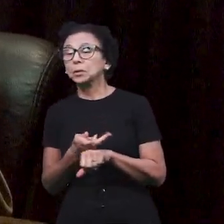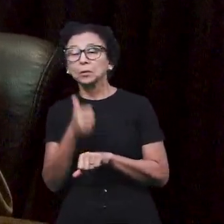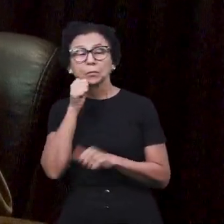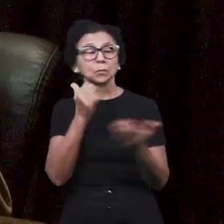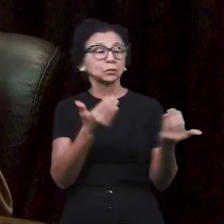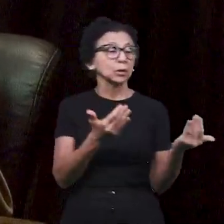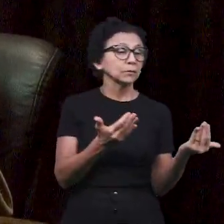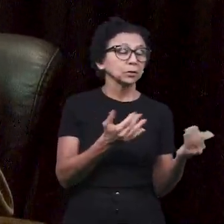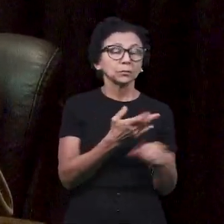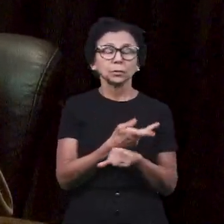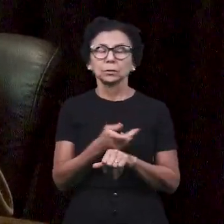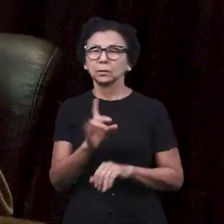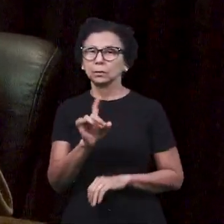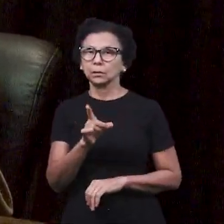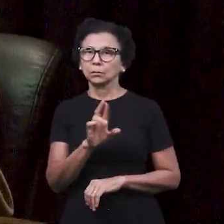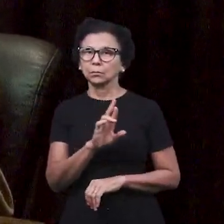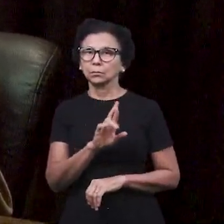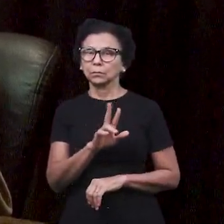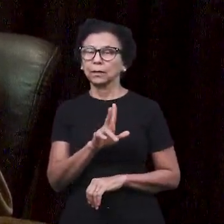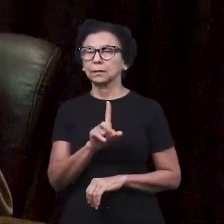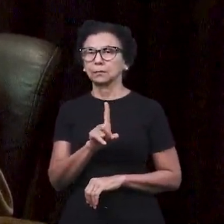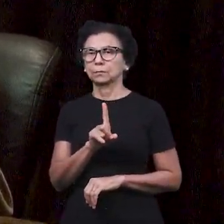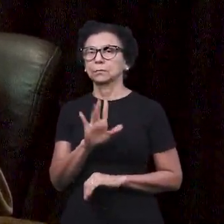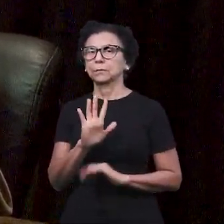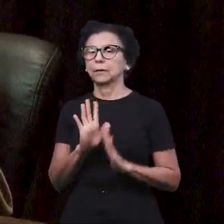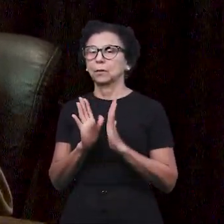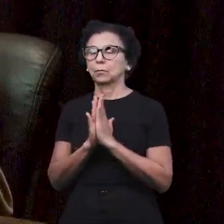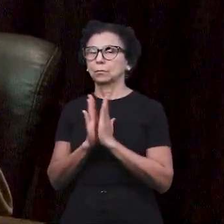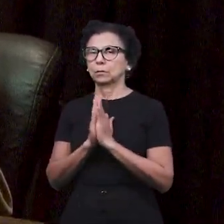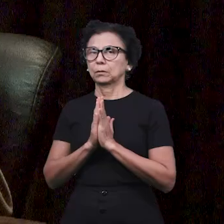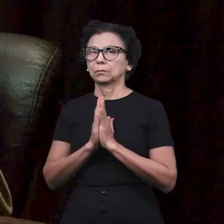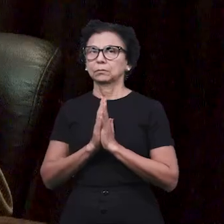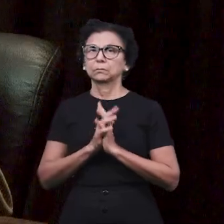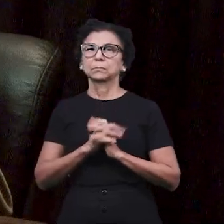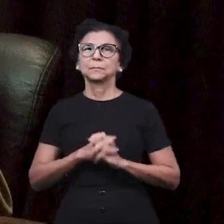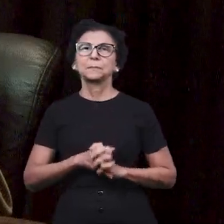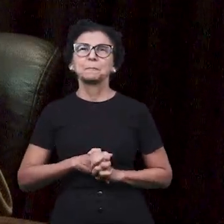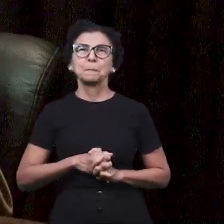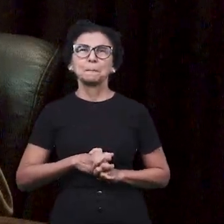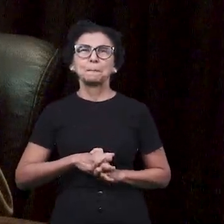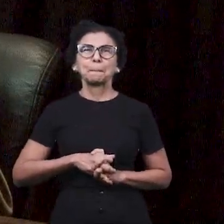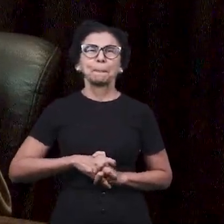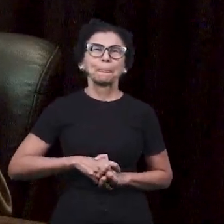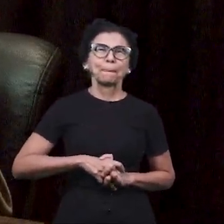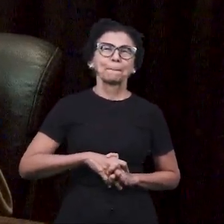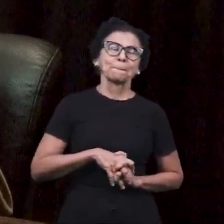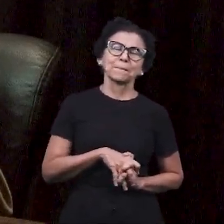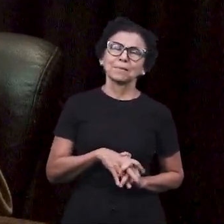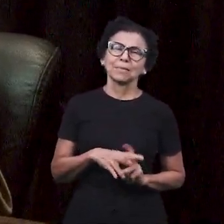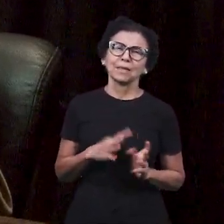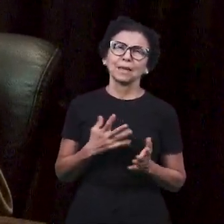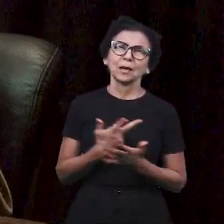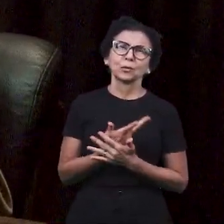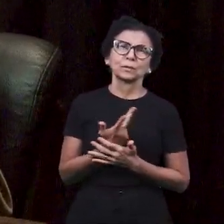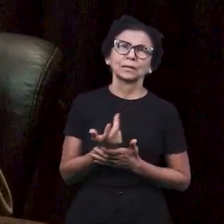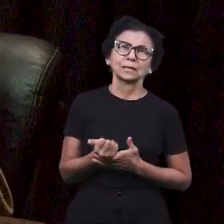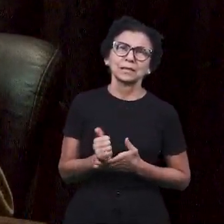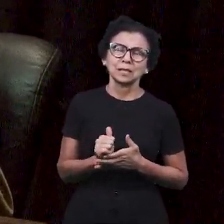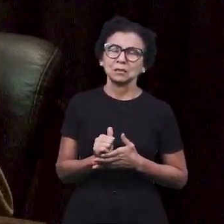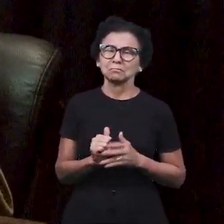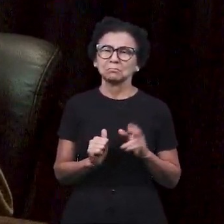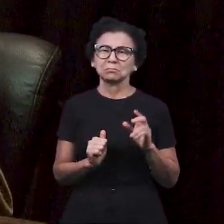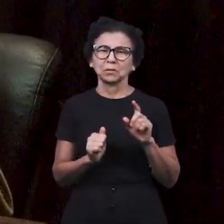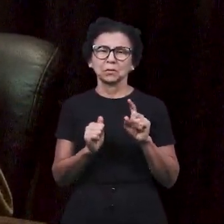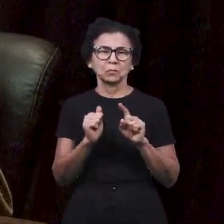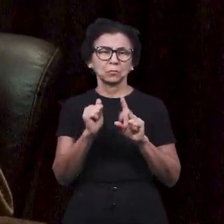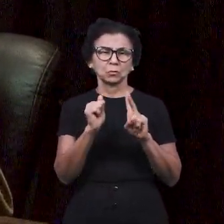Jó. Não, não é assim, não. Ele vai orar. E lá no meio do caminho, lá com um mês, meio,